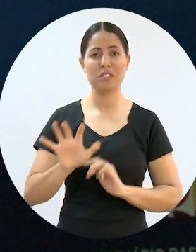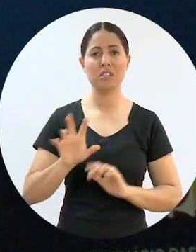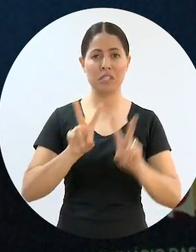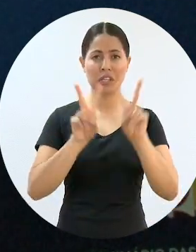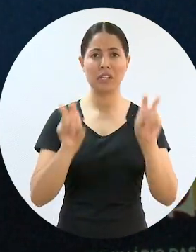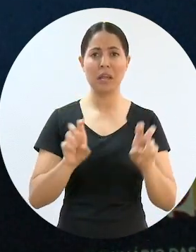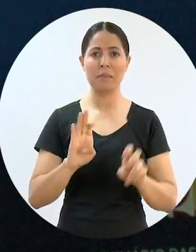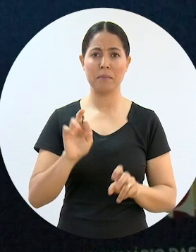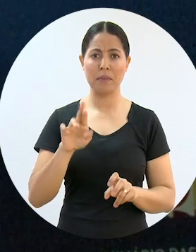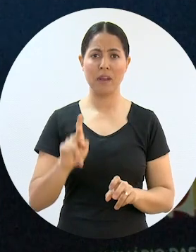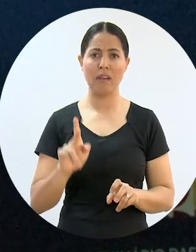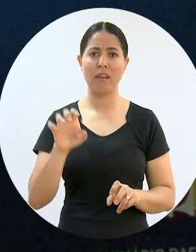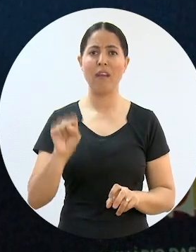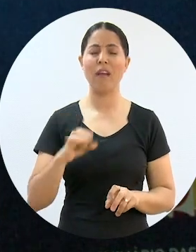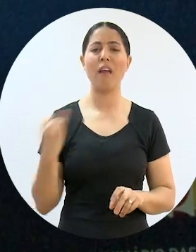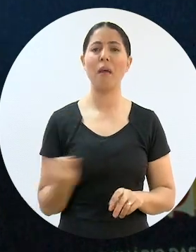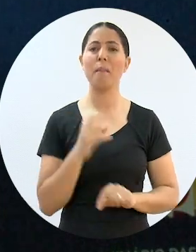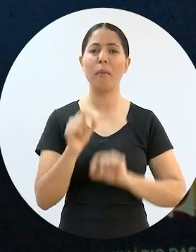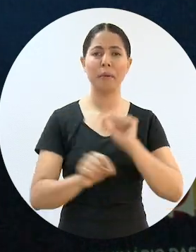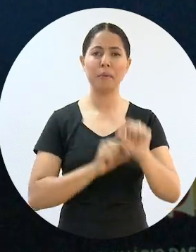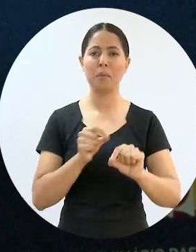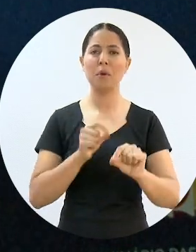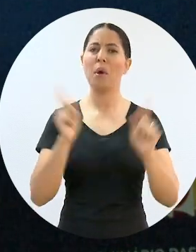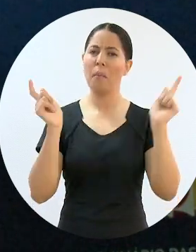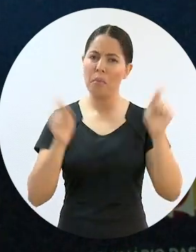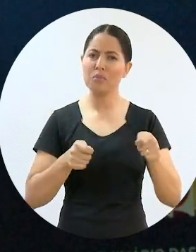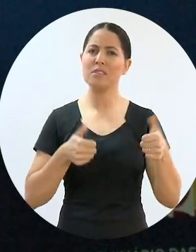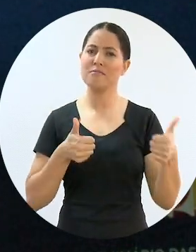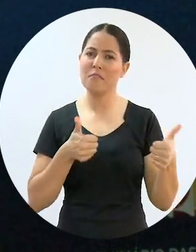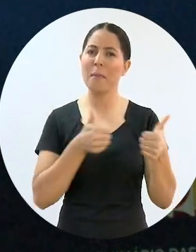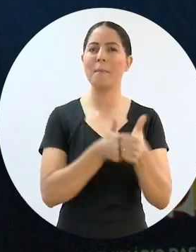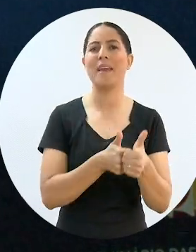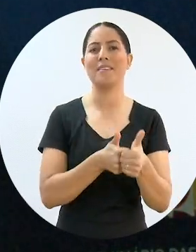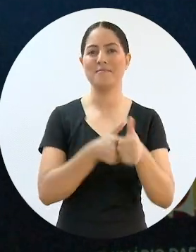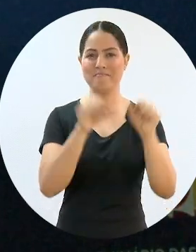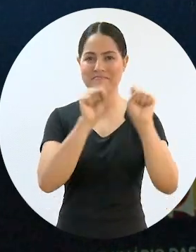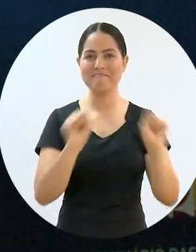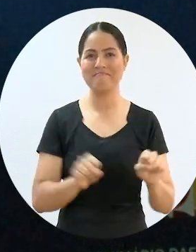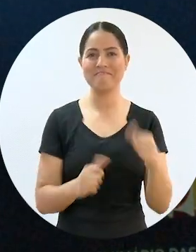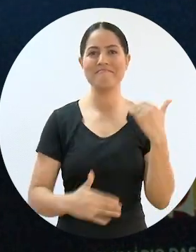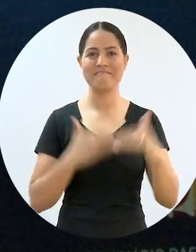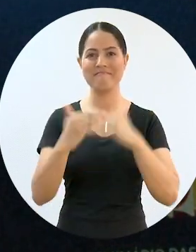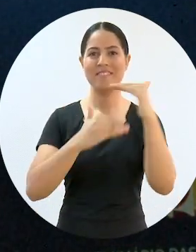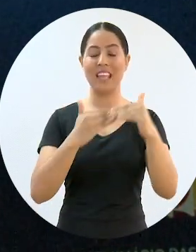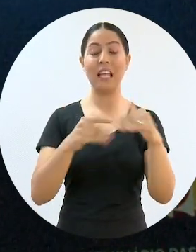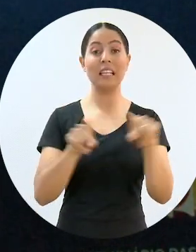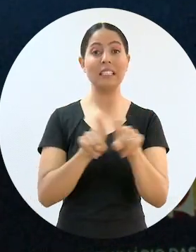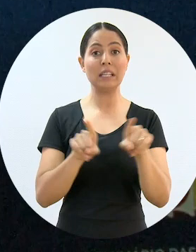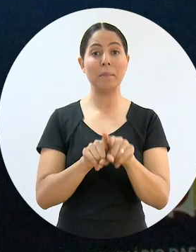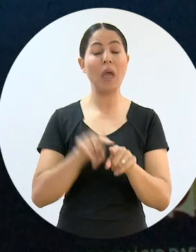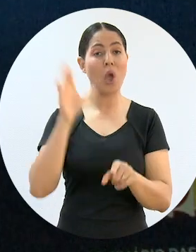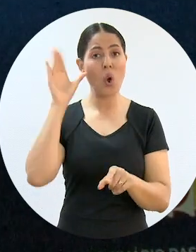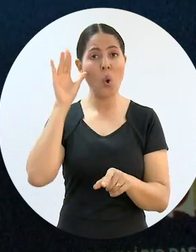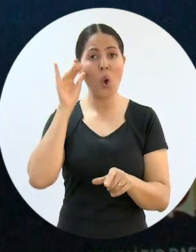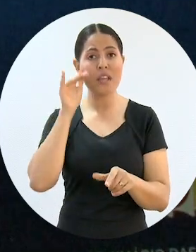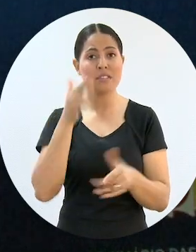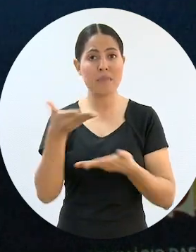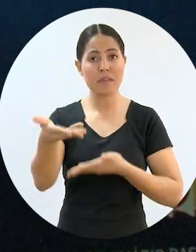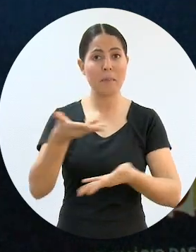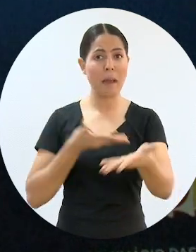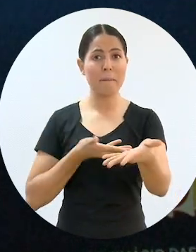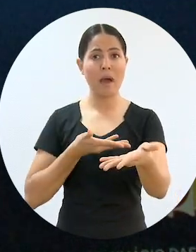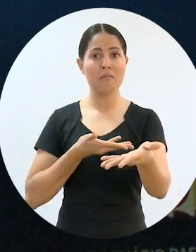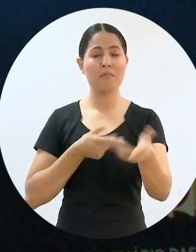é fundamental para que tenhamos uma maior proximidade dos nossos sistemas, um conhecimento